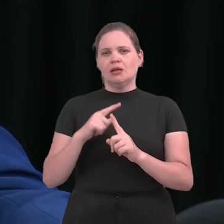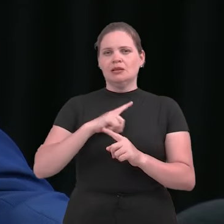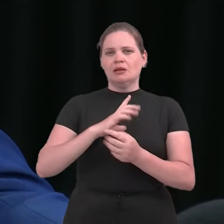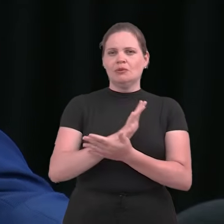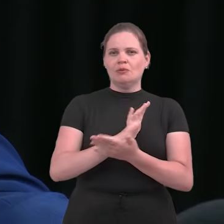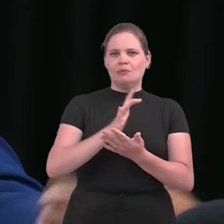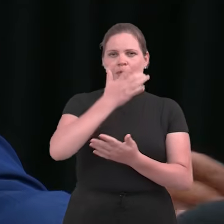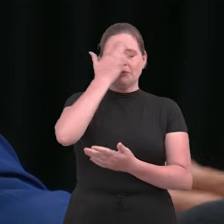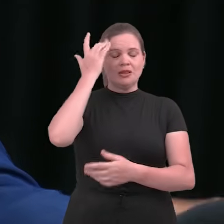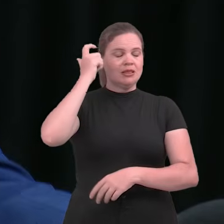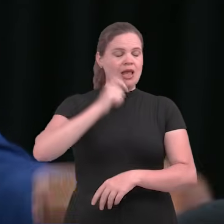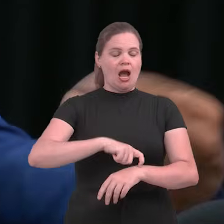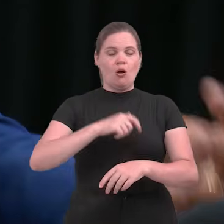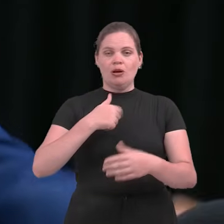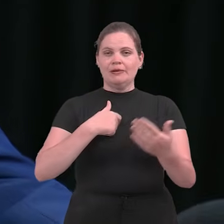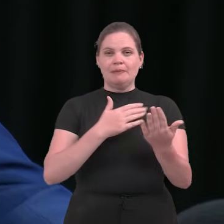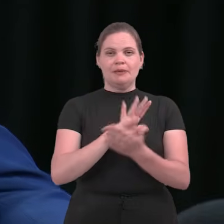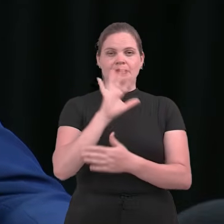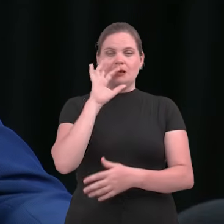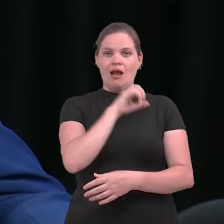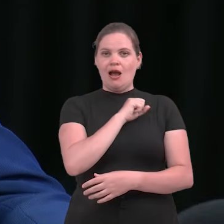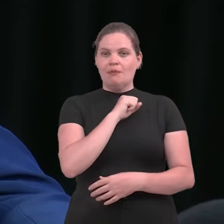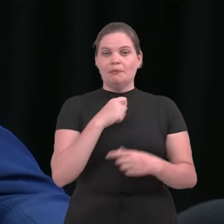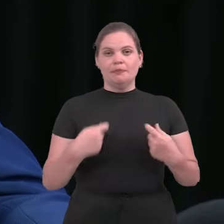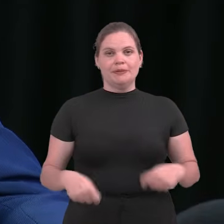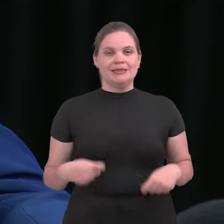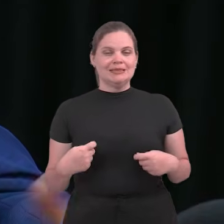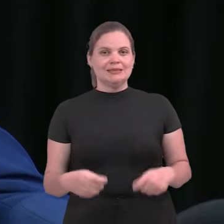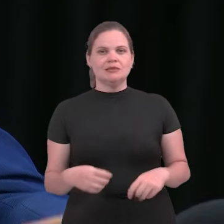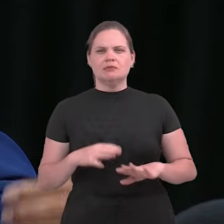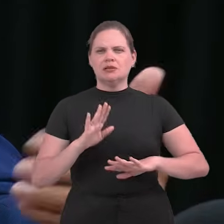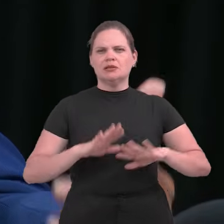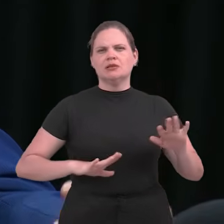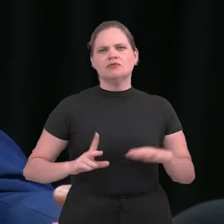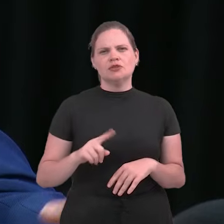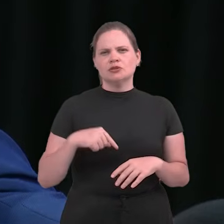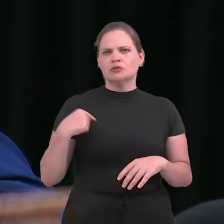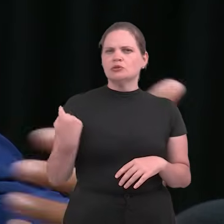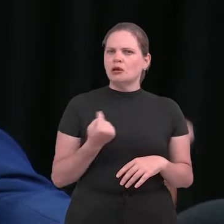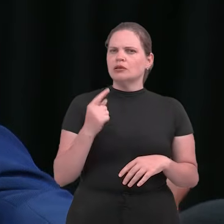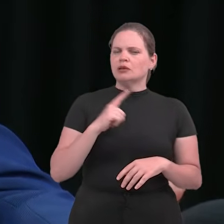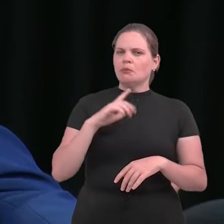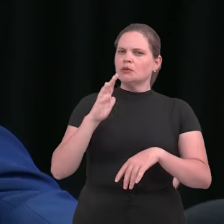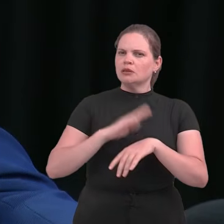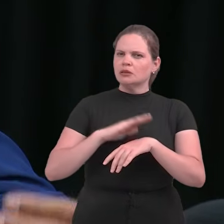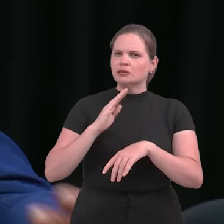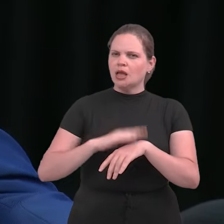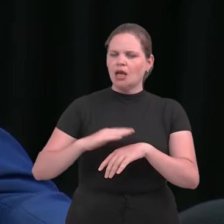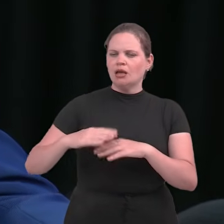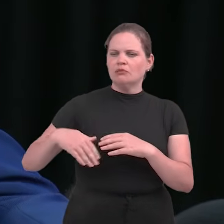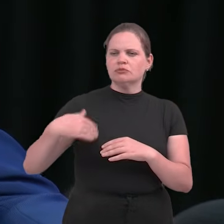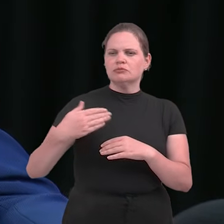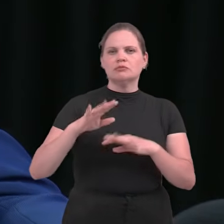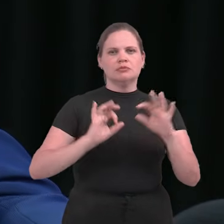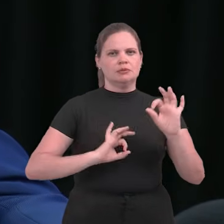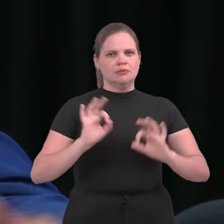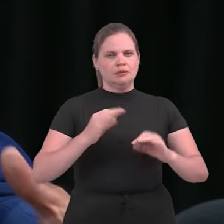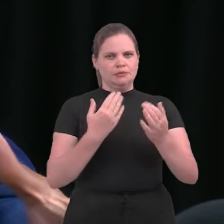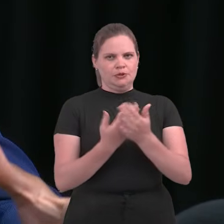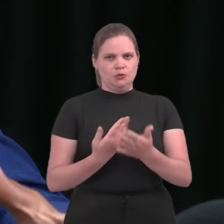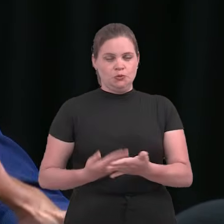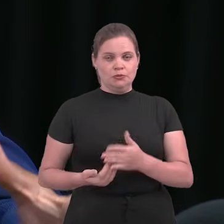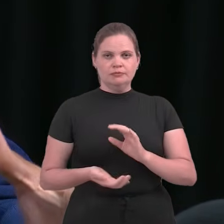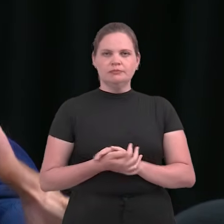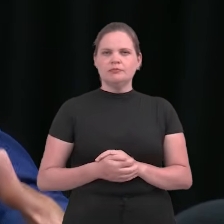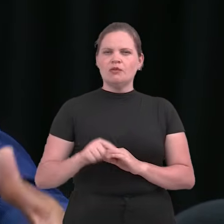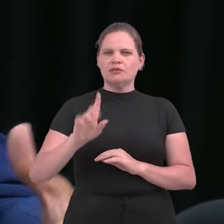irmão? Acha que vai passar rápido, né? E às vezes leva tempo na preparação. Você já